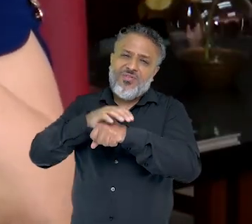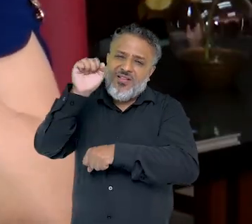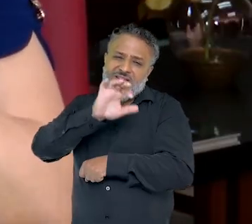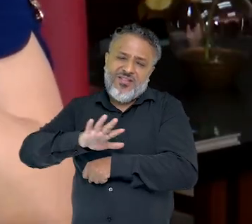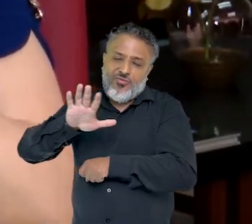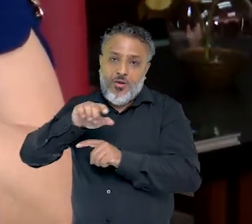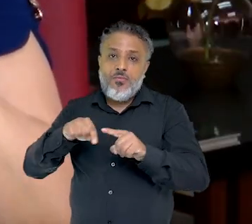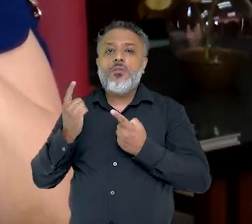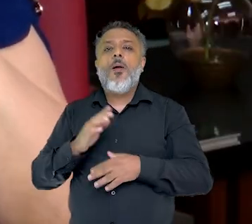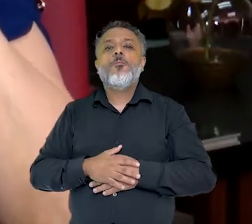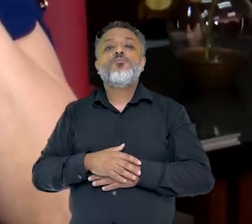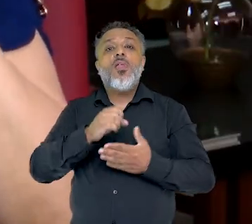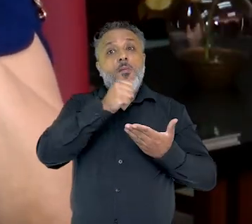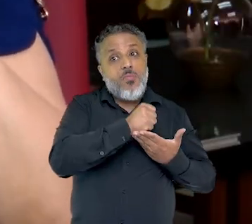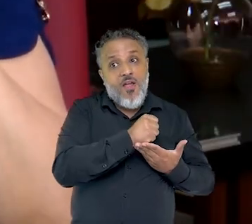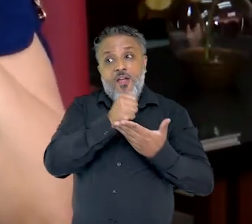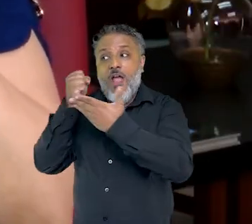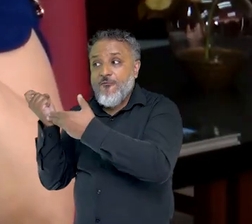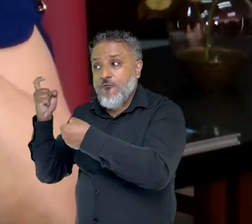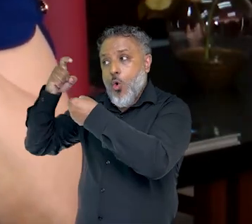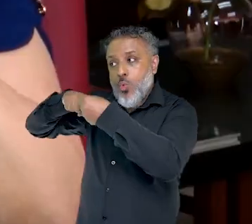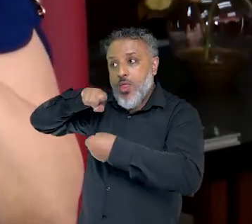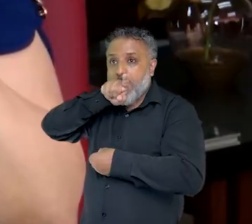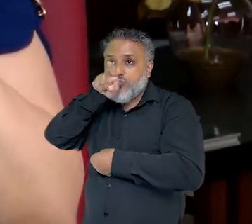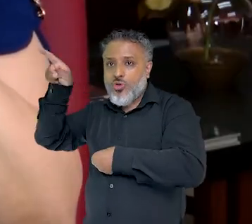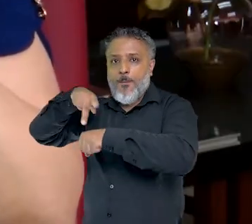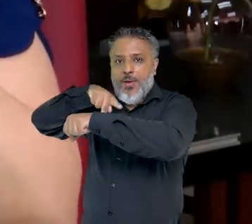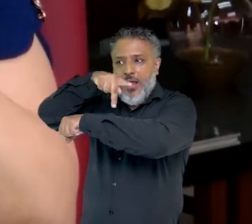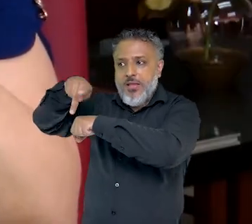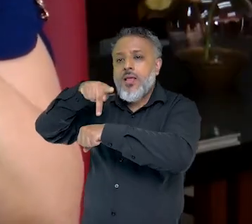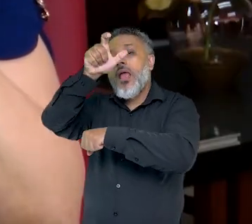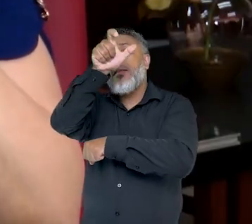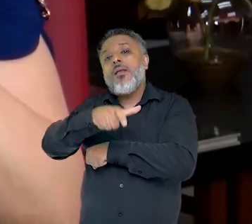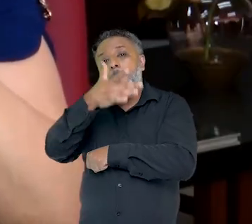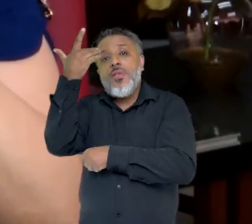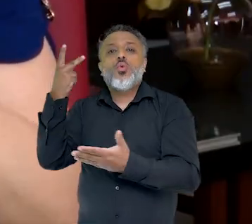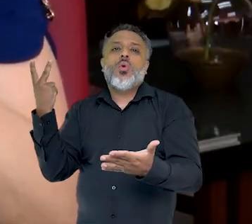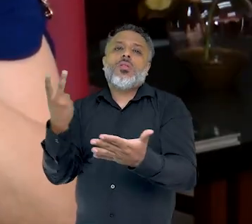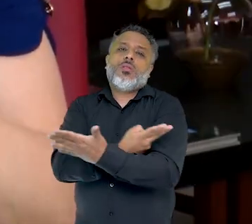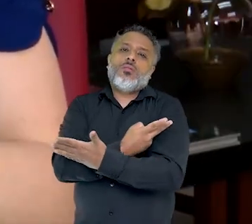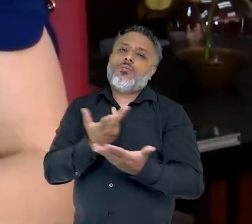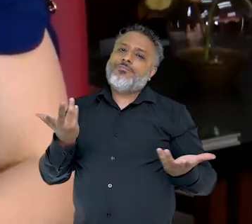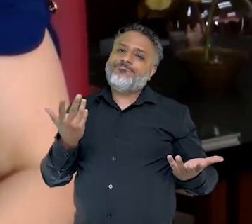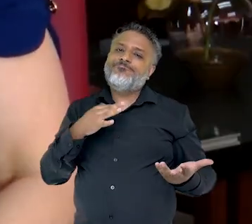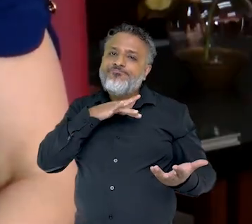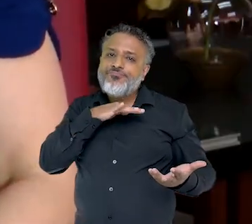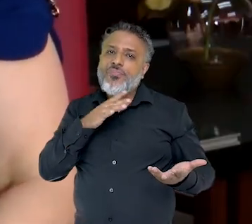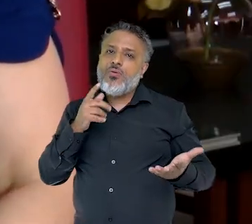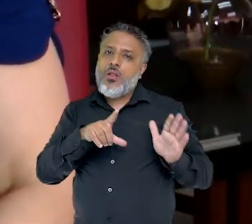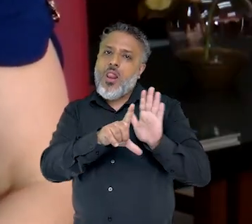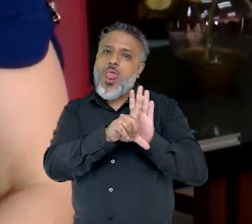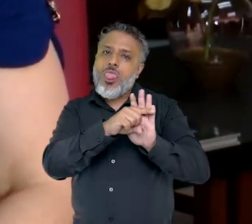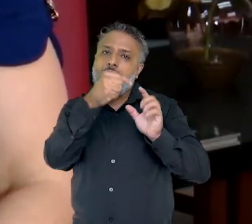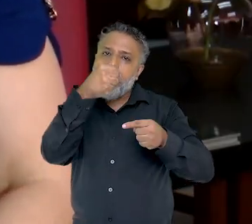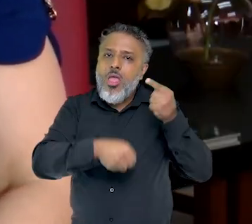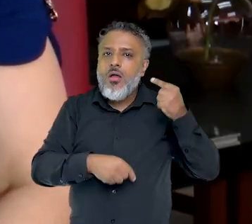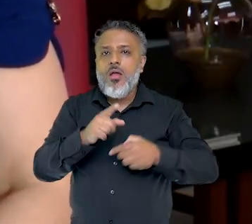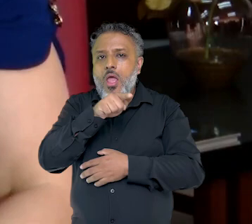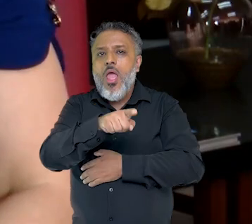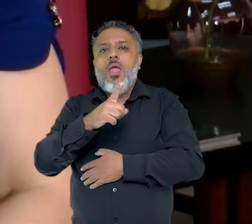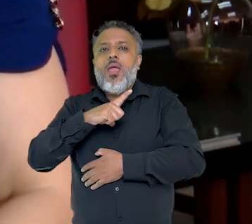a deportação no Brasil, ela vai acontecer para essas pessoas que estão em situação migratória irregular. Ela é uma